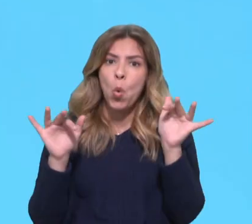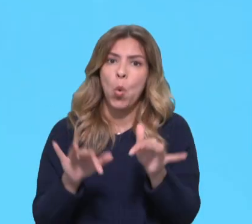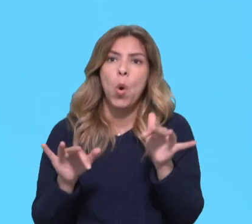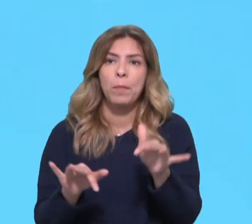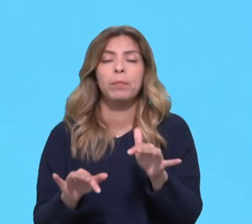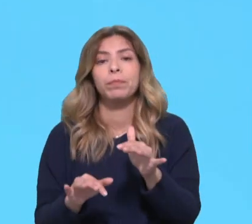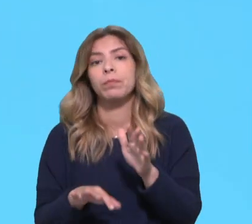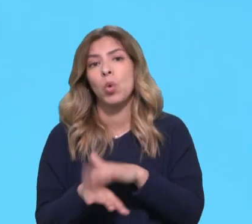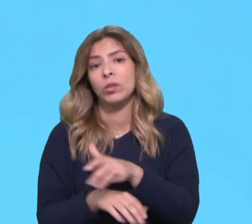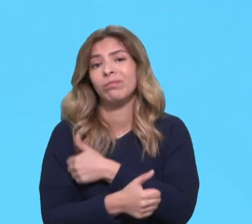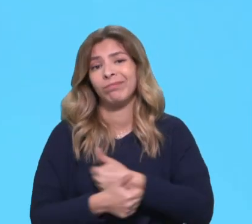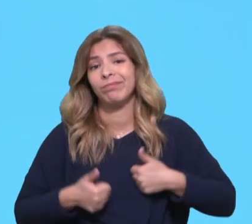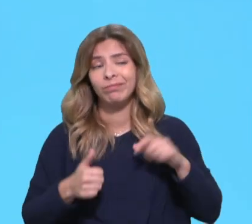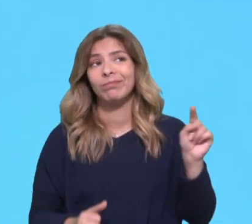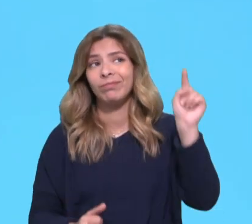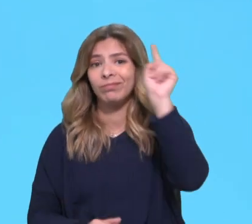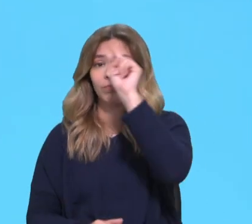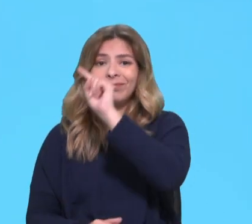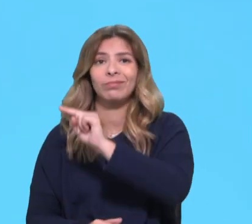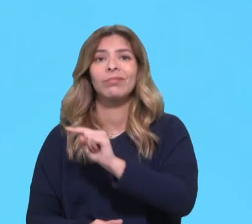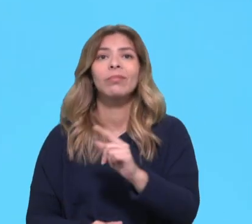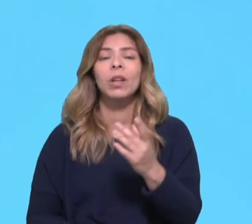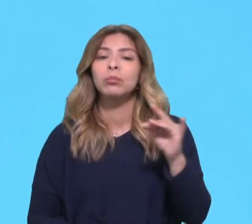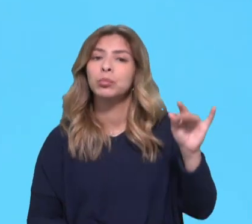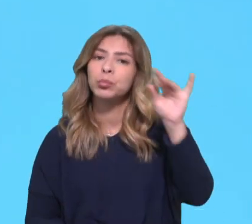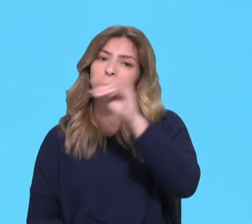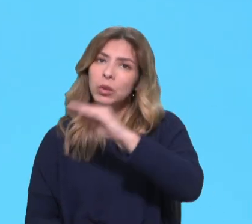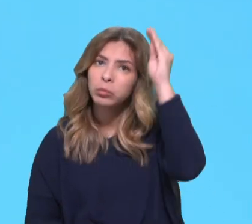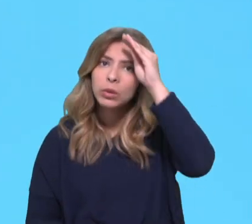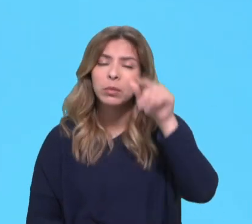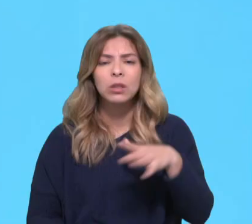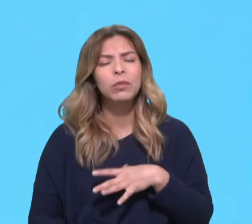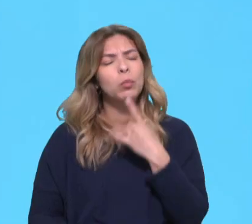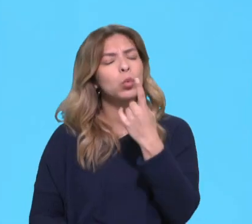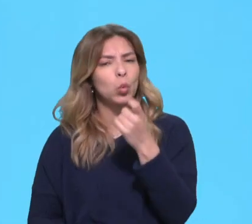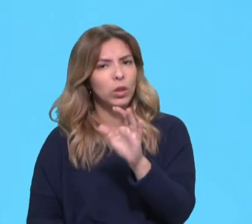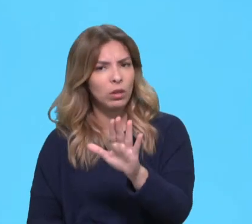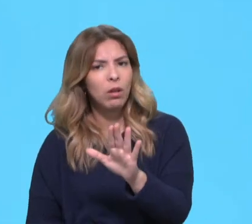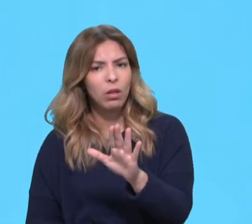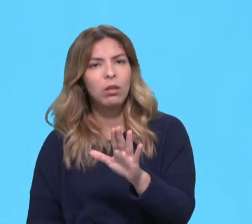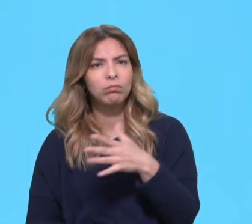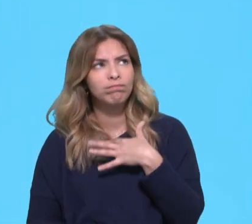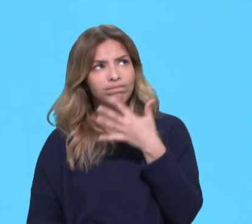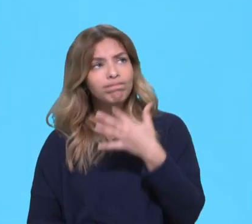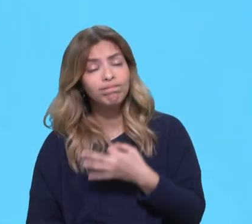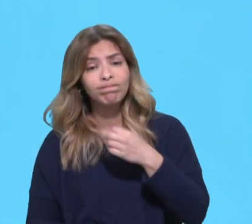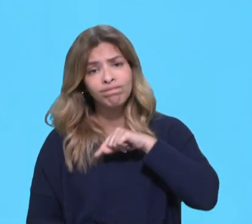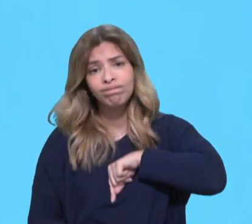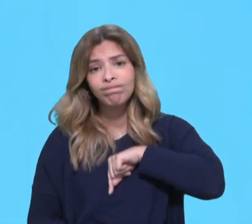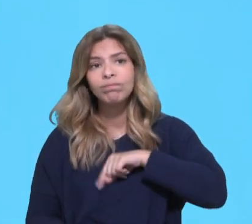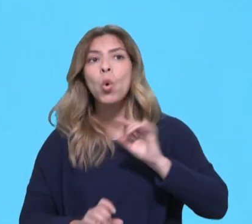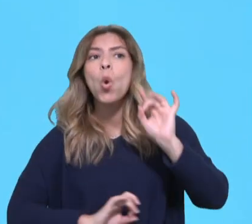as cidades do país, em todas as localidades, e acredito, Luís, que nesta tal rede